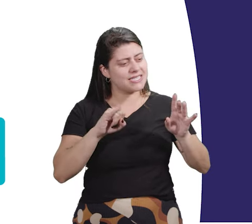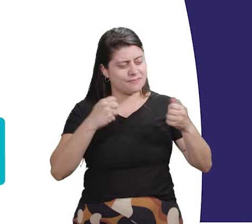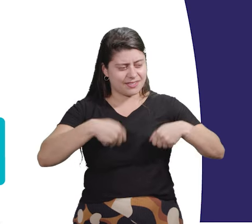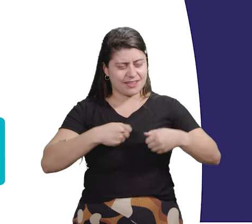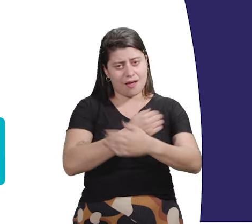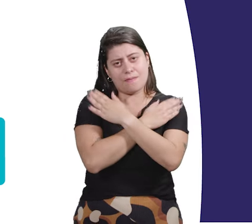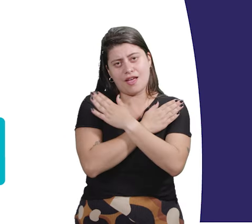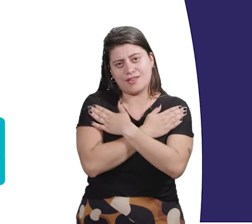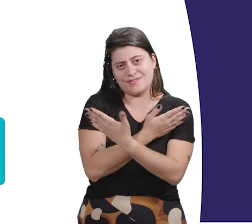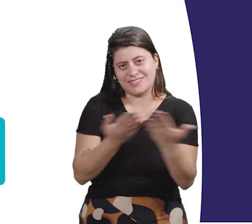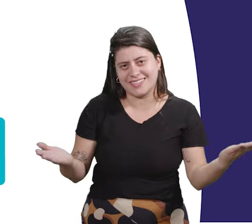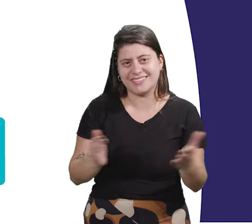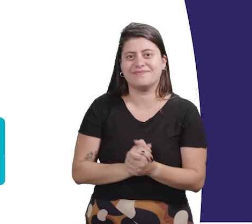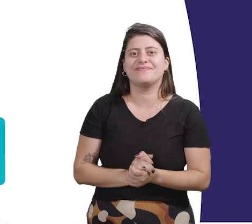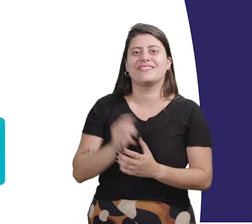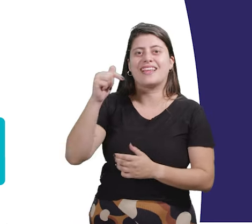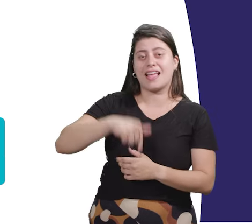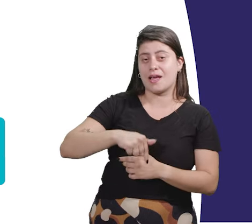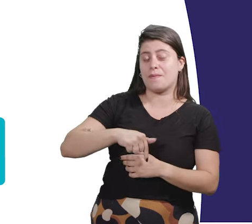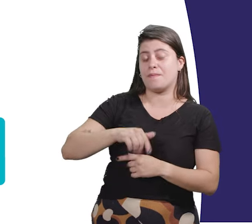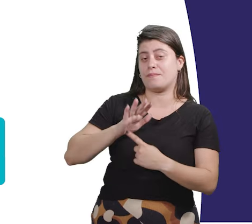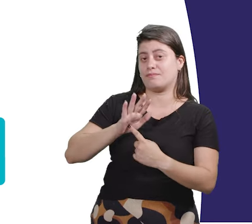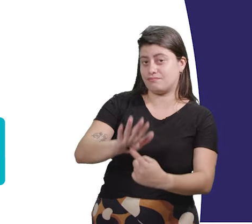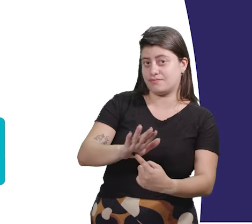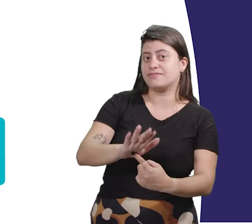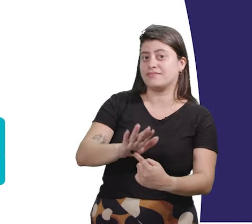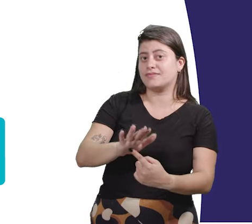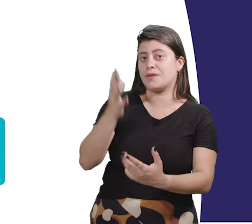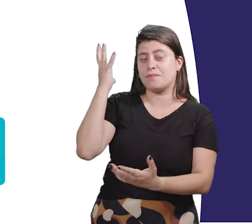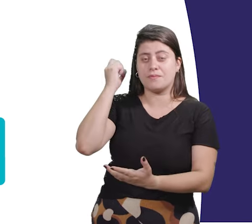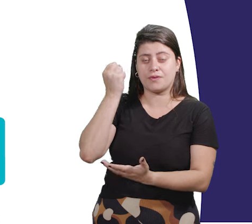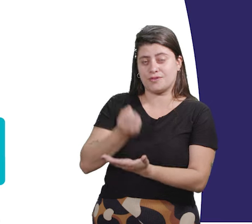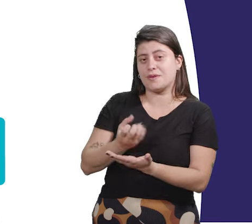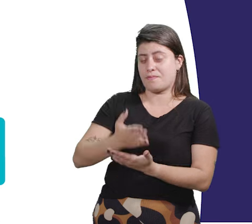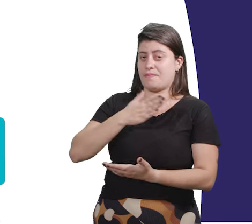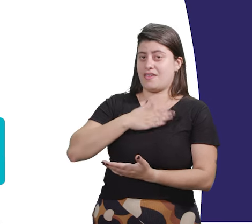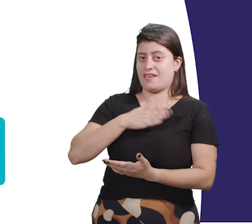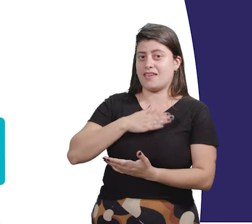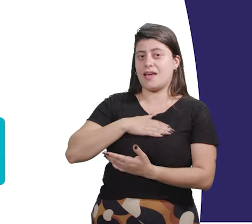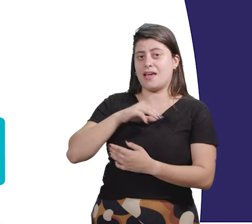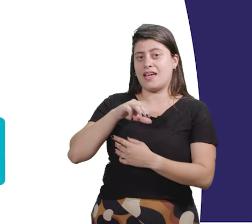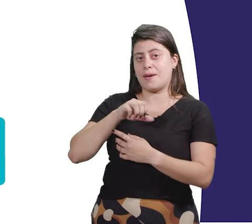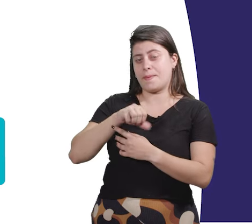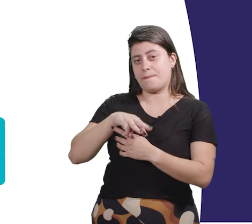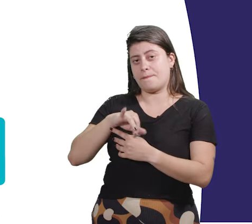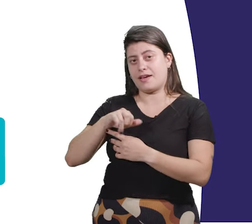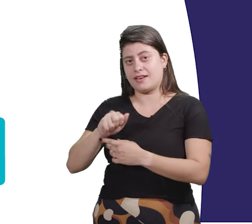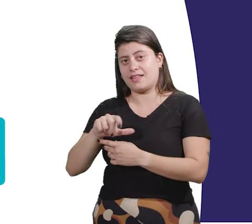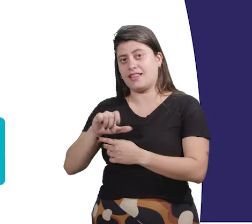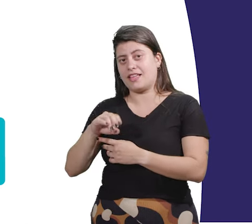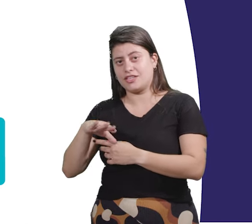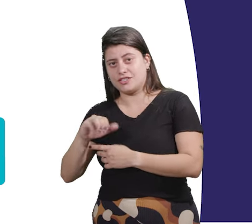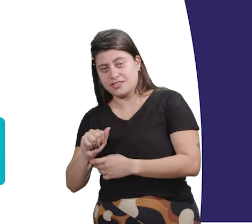todos. A produção, a apresentação e gravação desse podcast é minha, Maria Letícia, a finalização de Evandro Gangana,